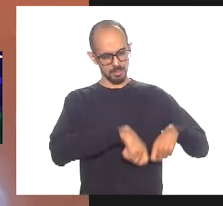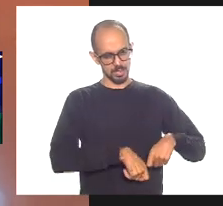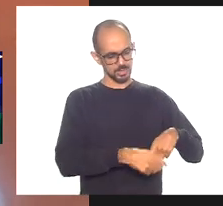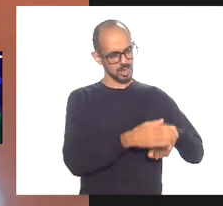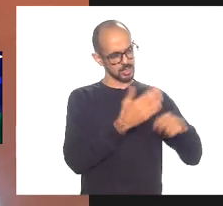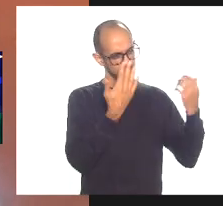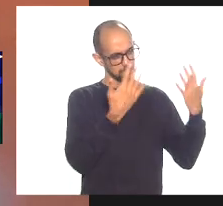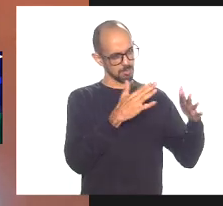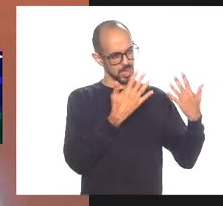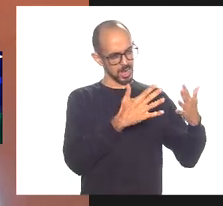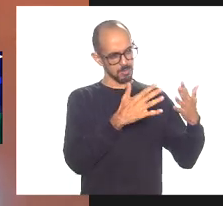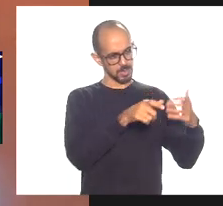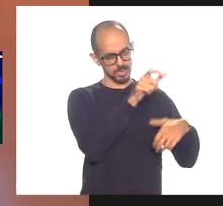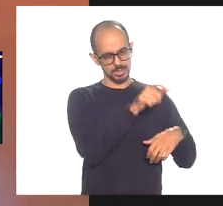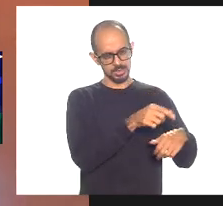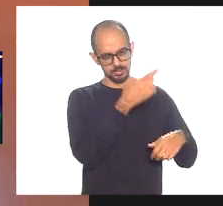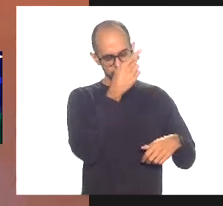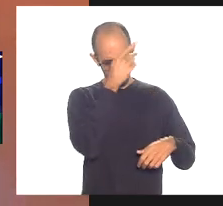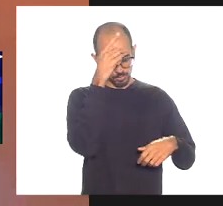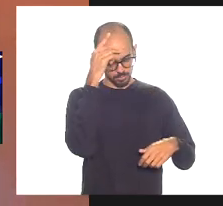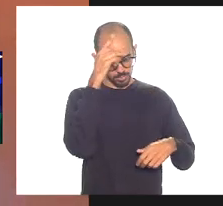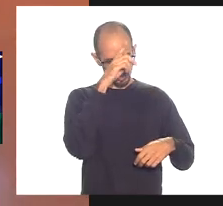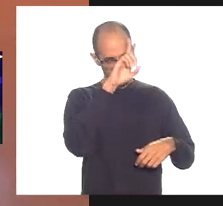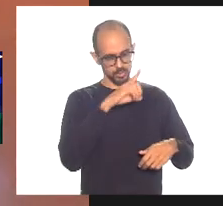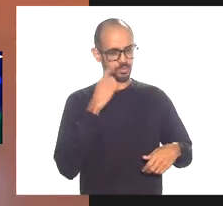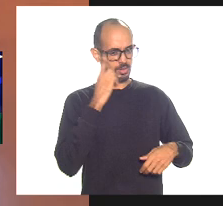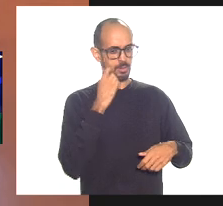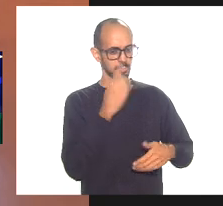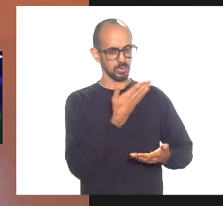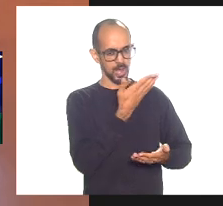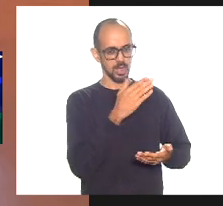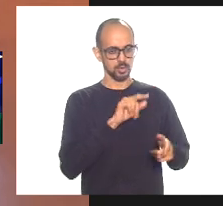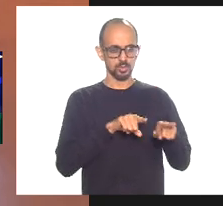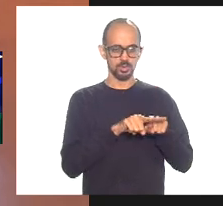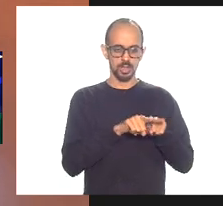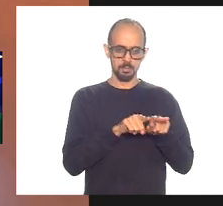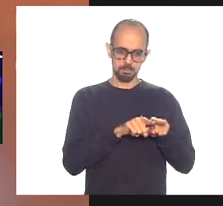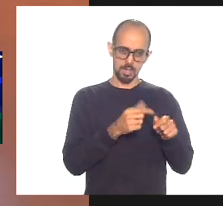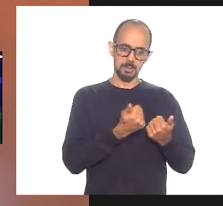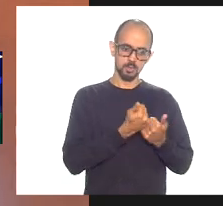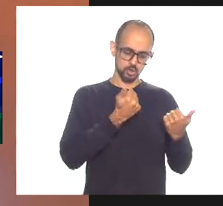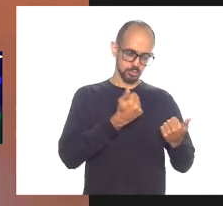caso Parabéns favorável também do outro e vai seu um